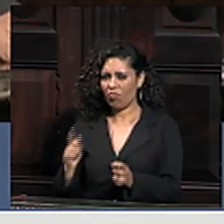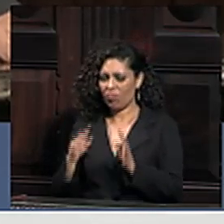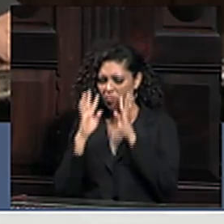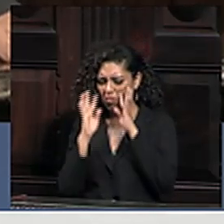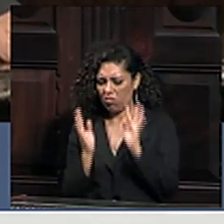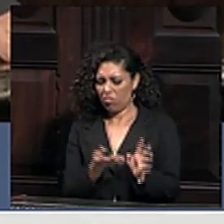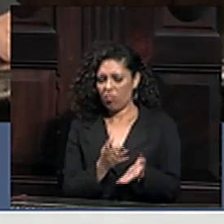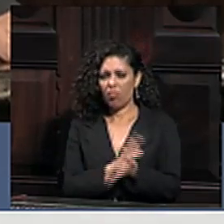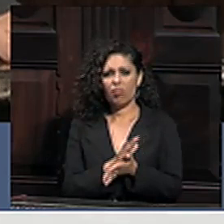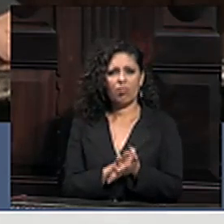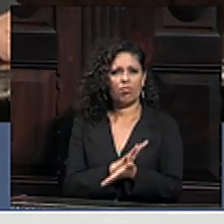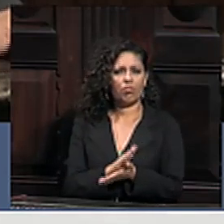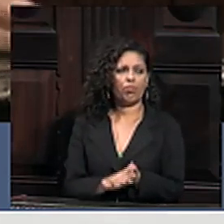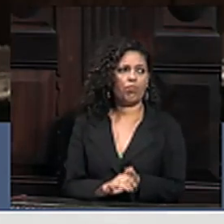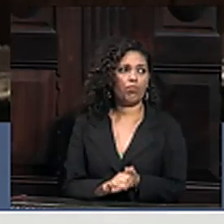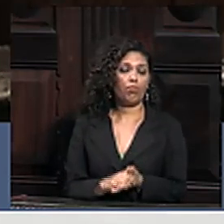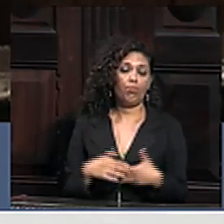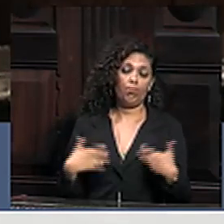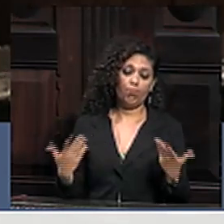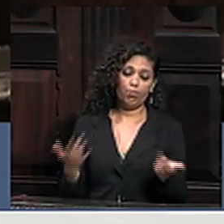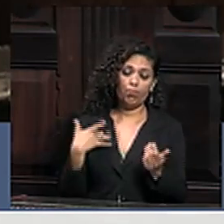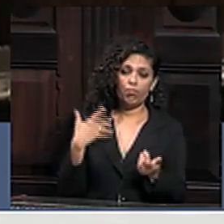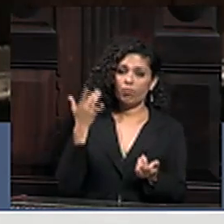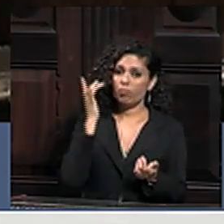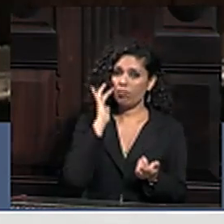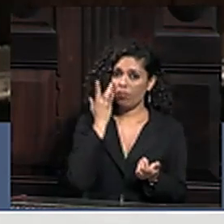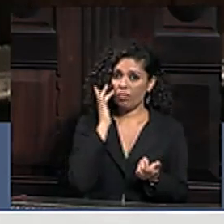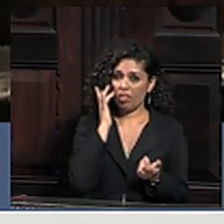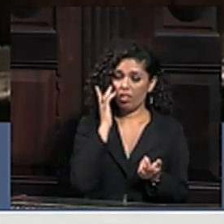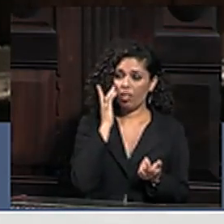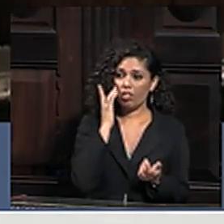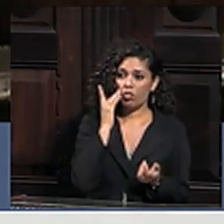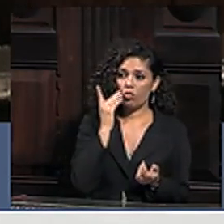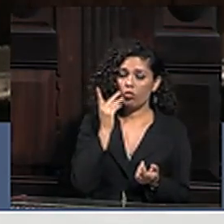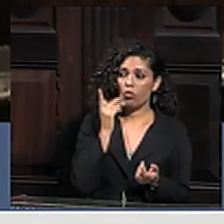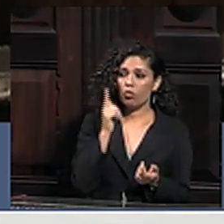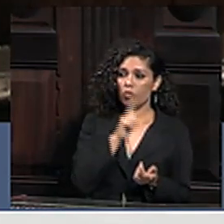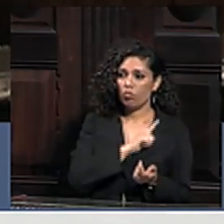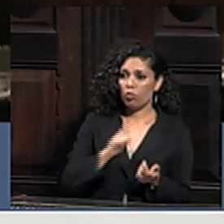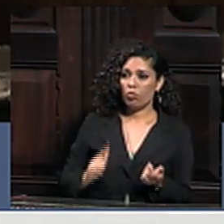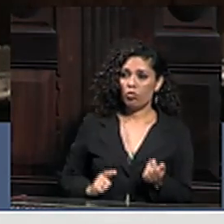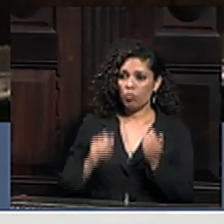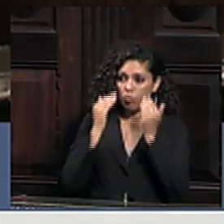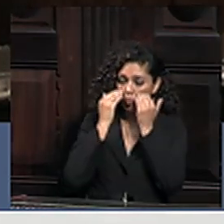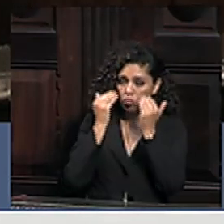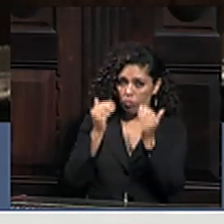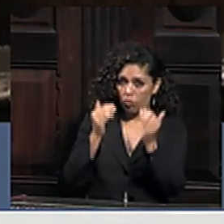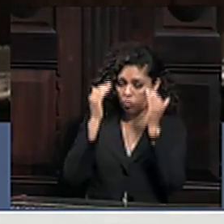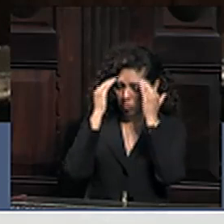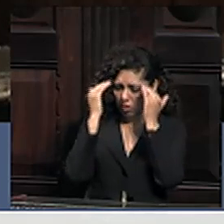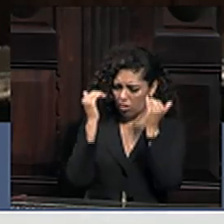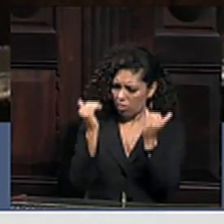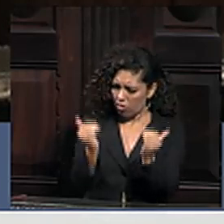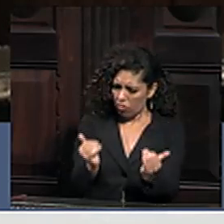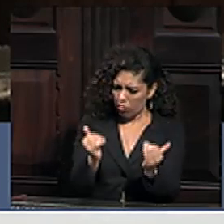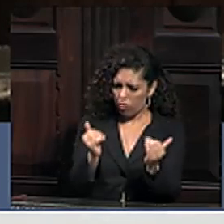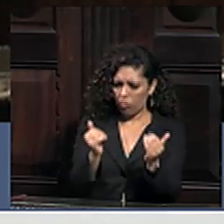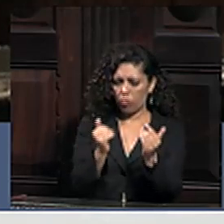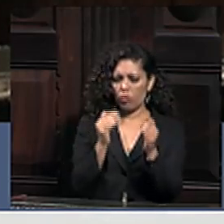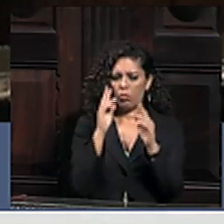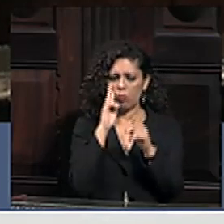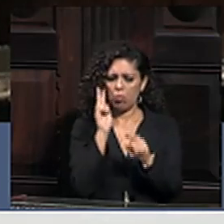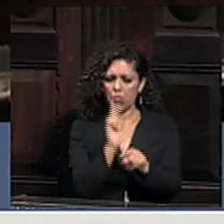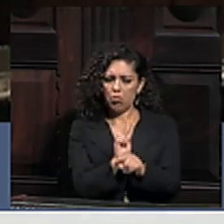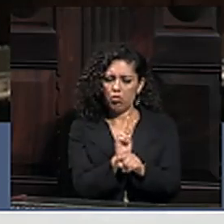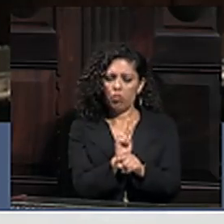Então, eu acho que o exemplo foi dado do Brizola. Vamos cuidar da rodovia do Arco Metropolitano, me parece